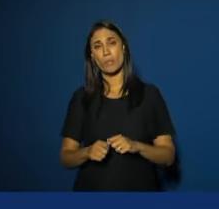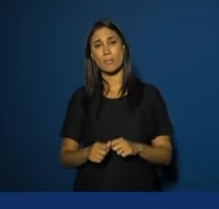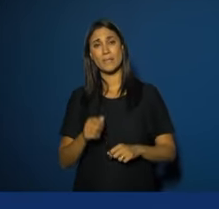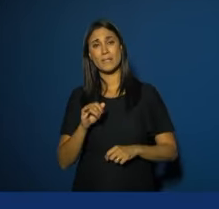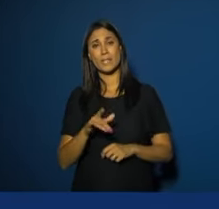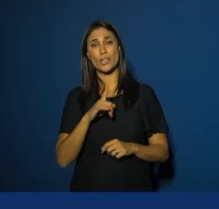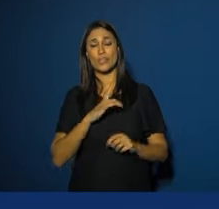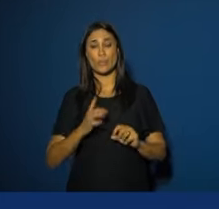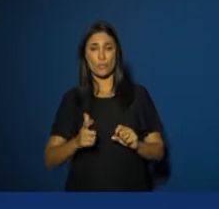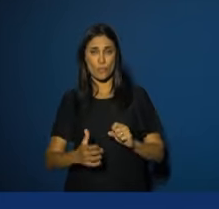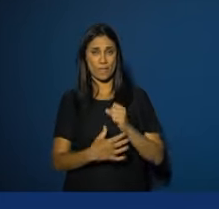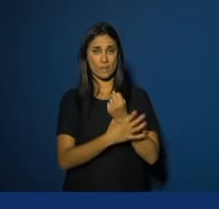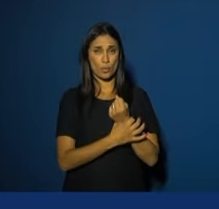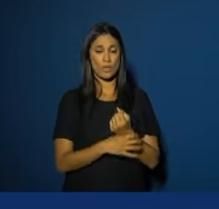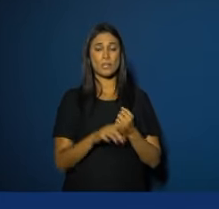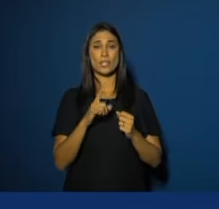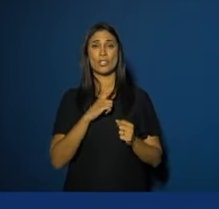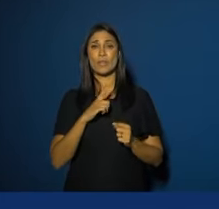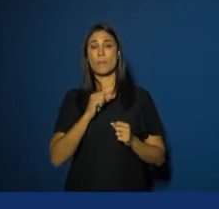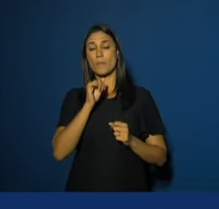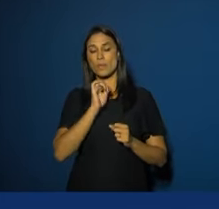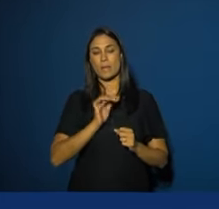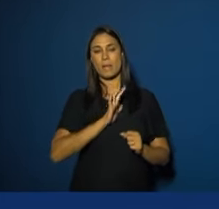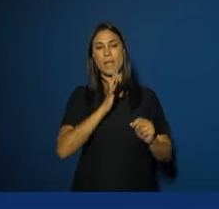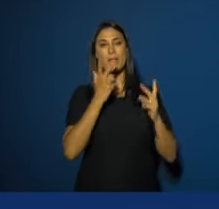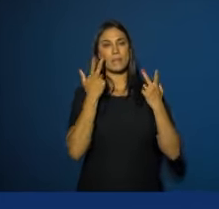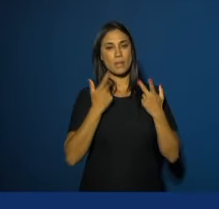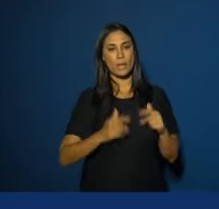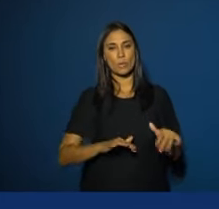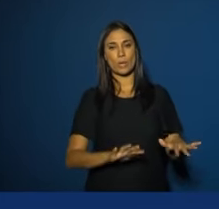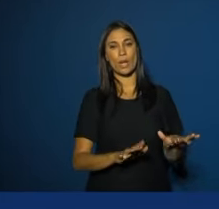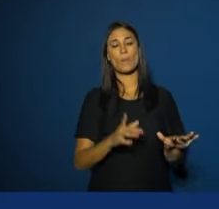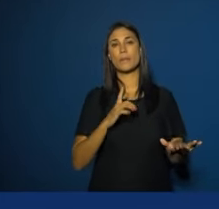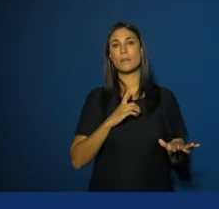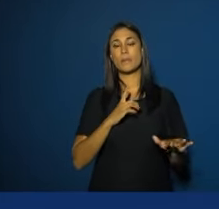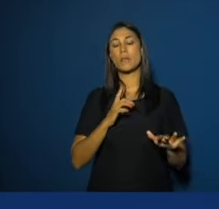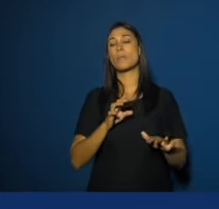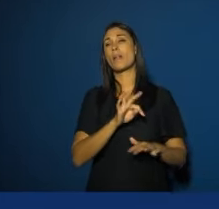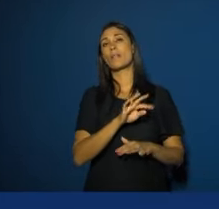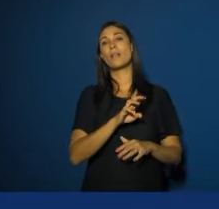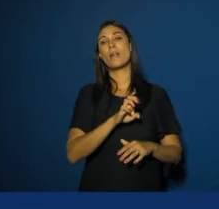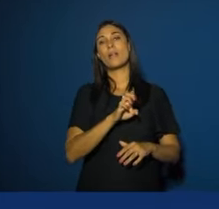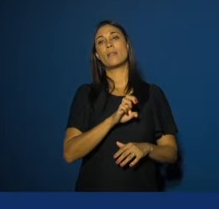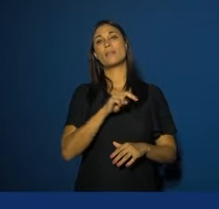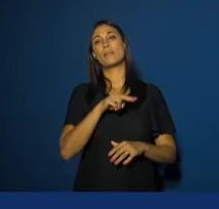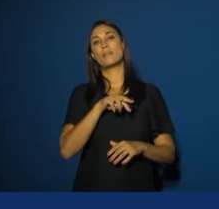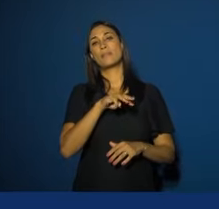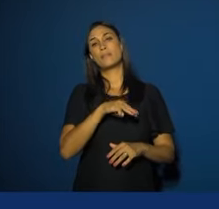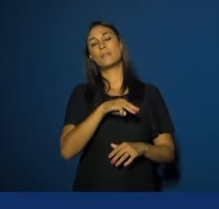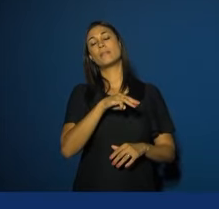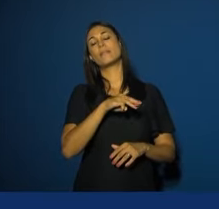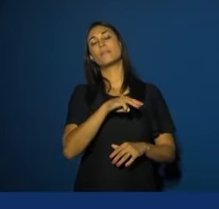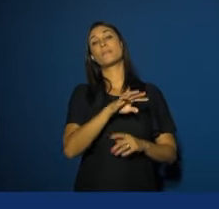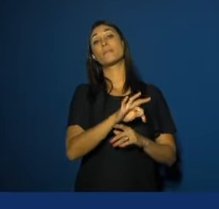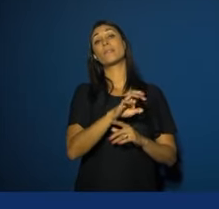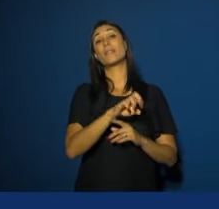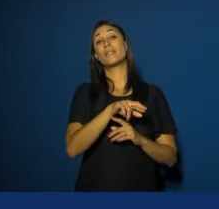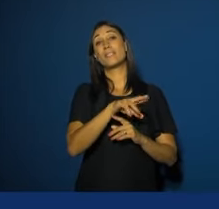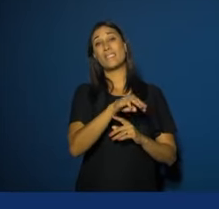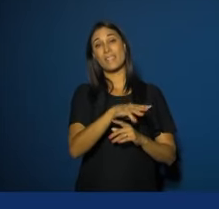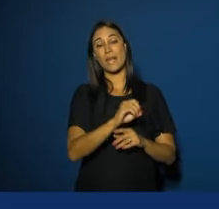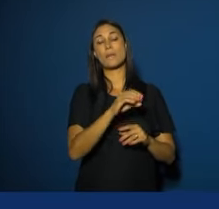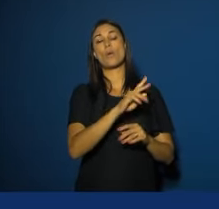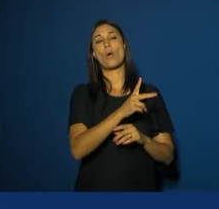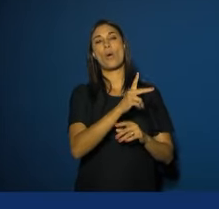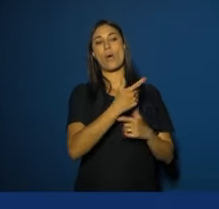Se não tiver a segurança, né, de ter gás natural, ter uma termoelétrica, a gente não vai poder atingir os patamares que já são,